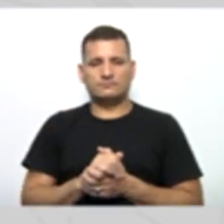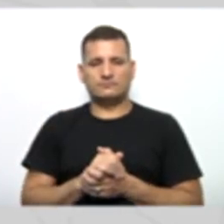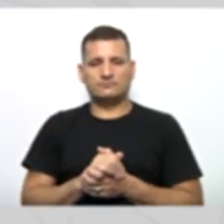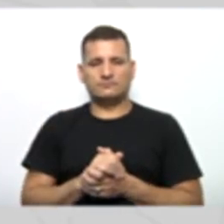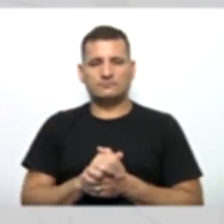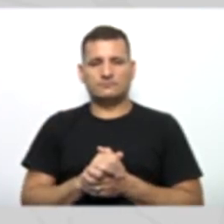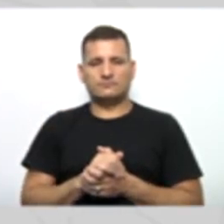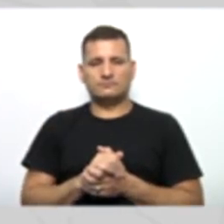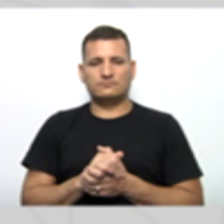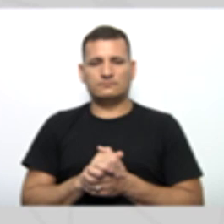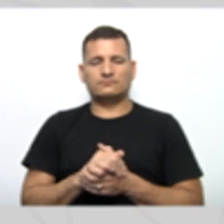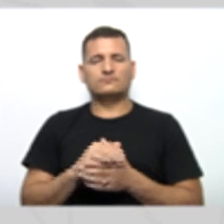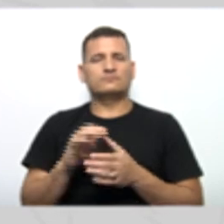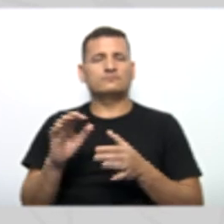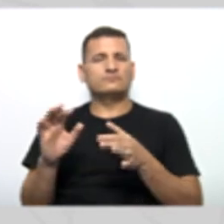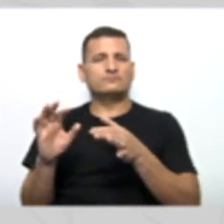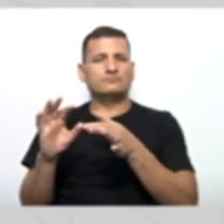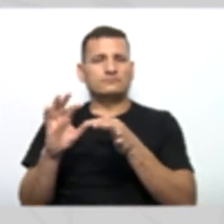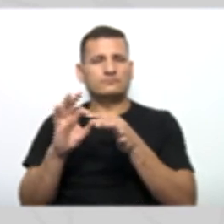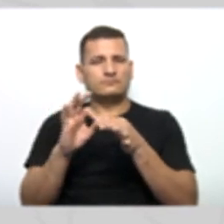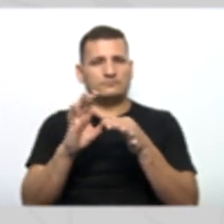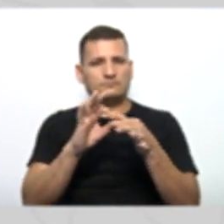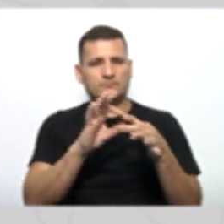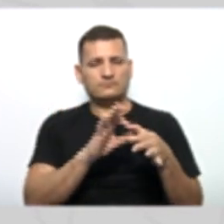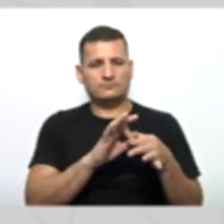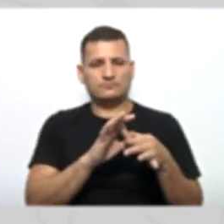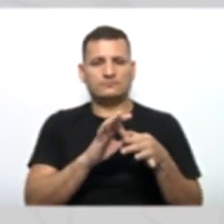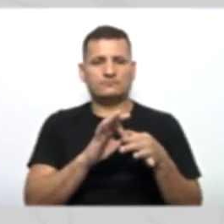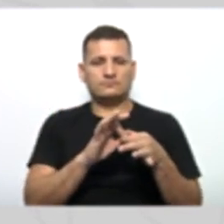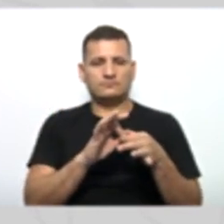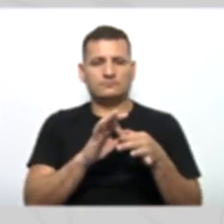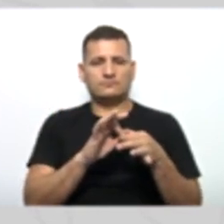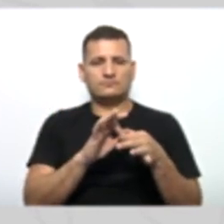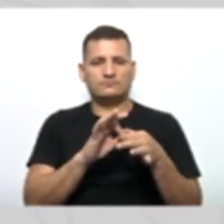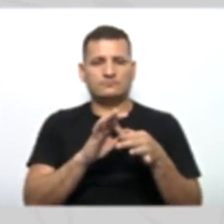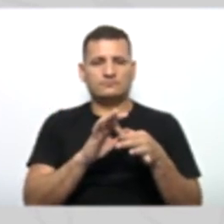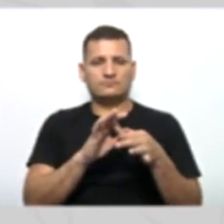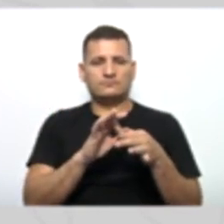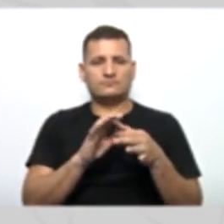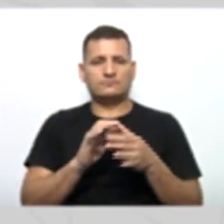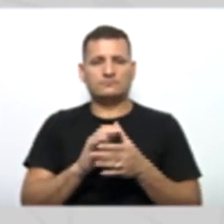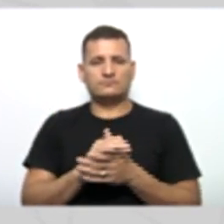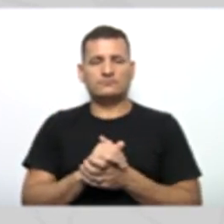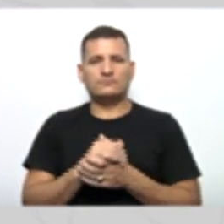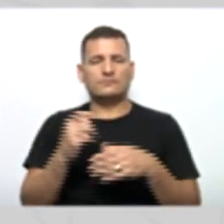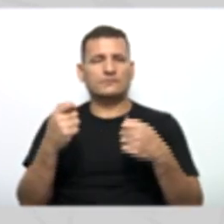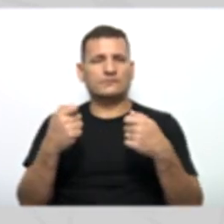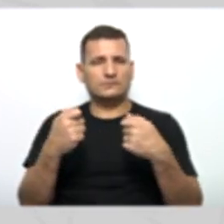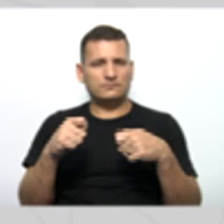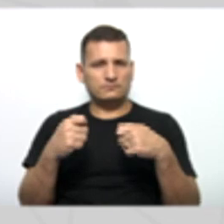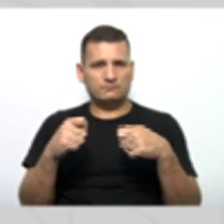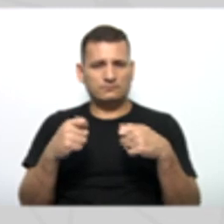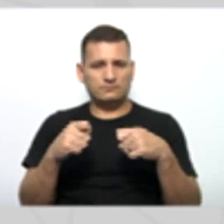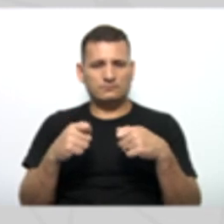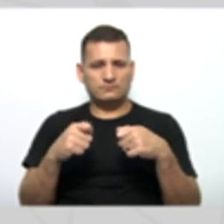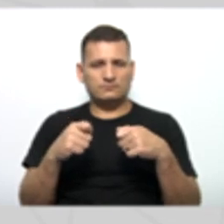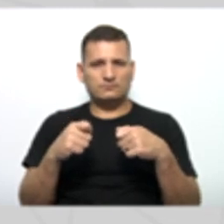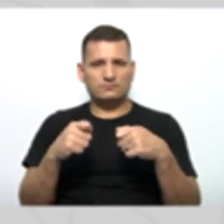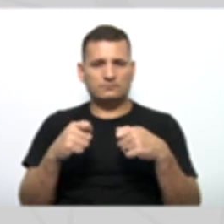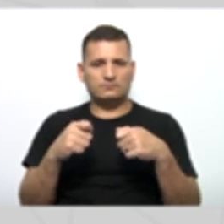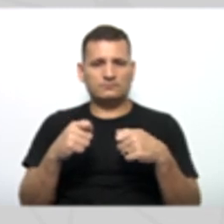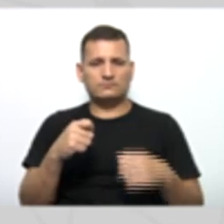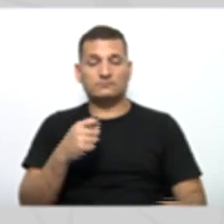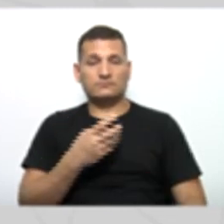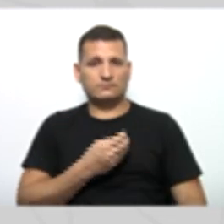O relacionamento por composição é um tipo de agregação em que a parte indicada deve necessariamente existir.